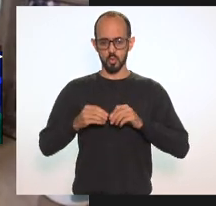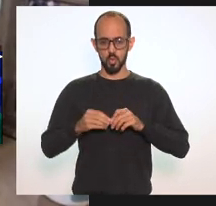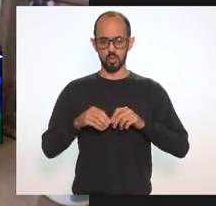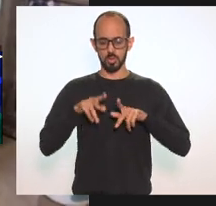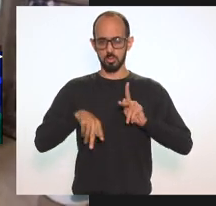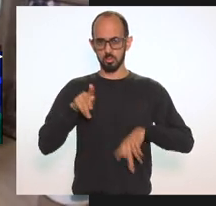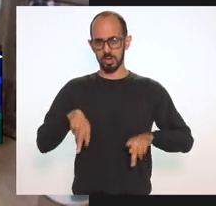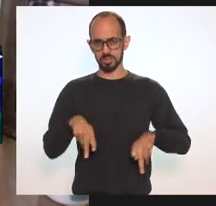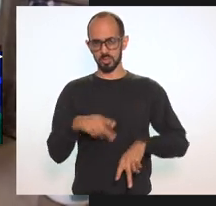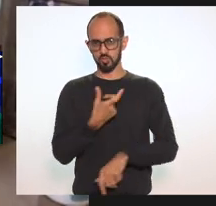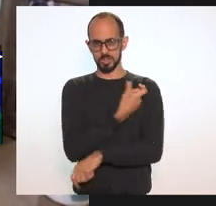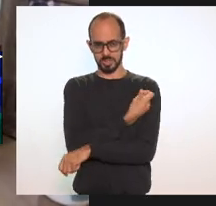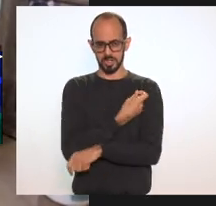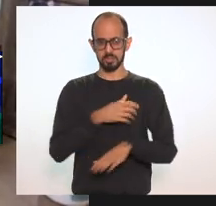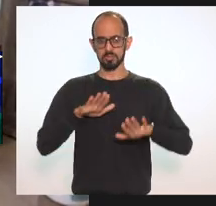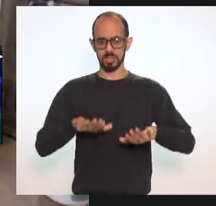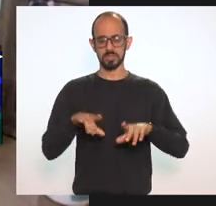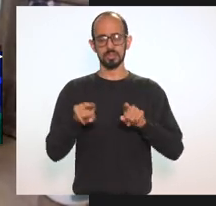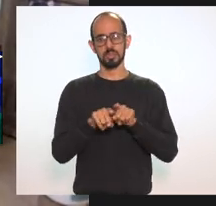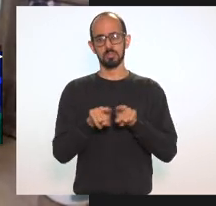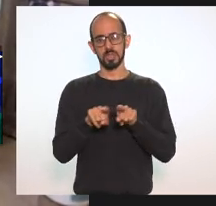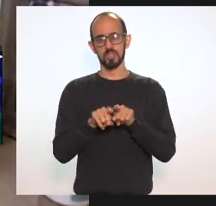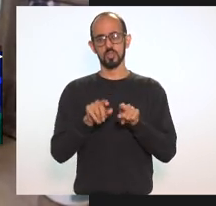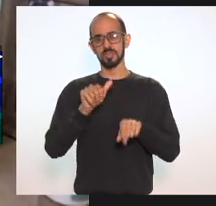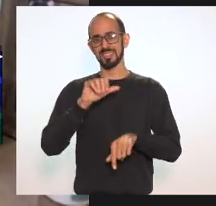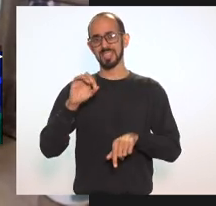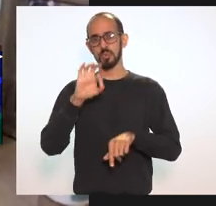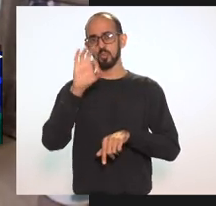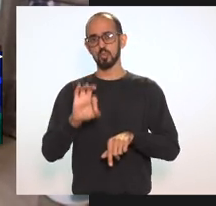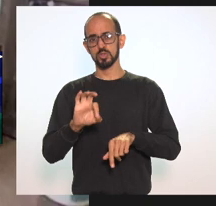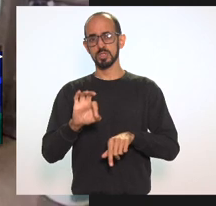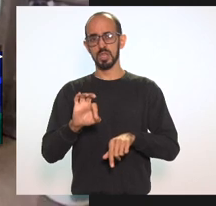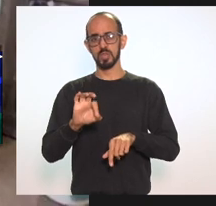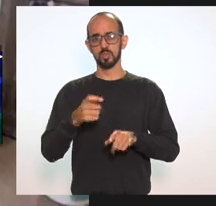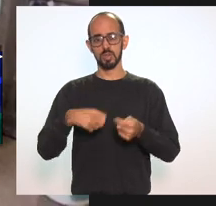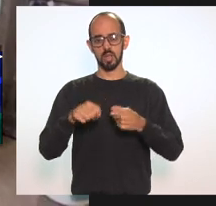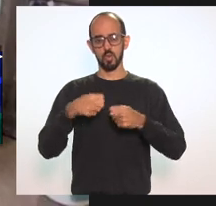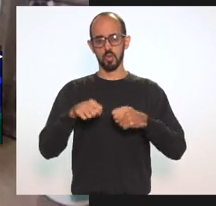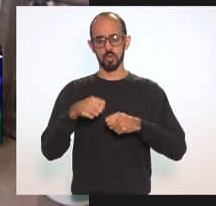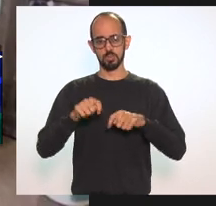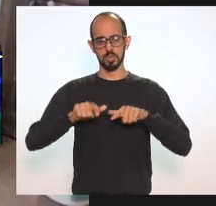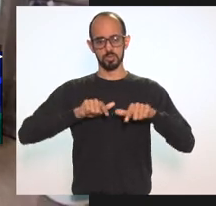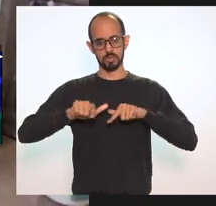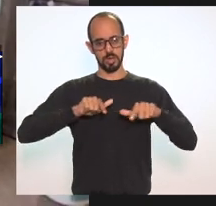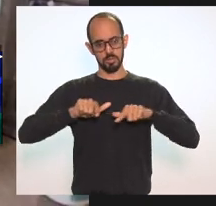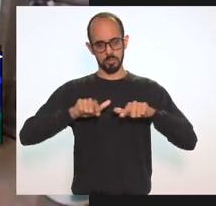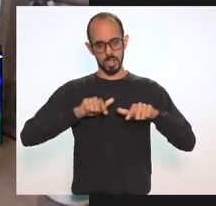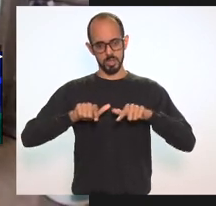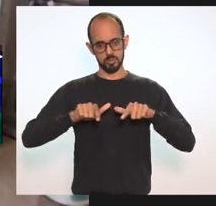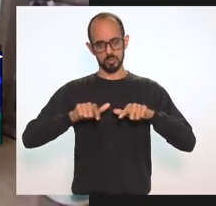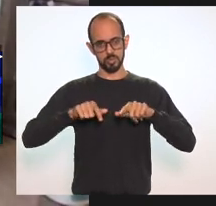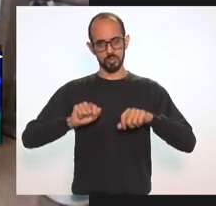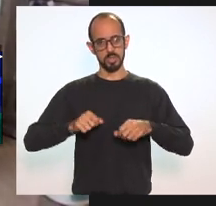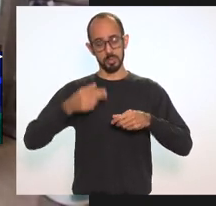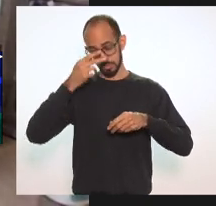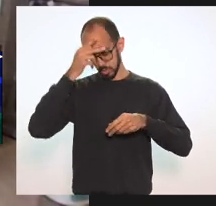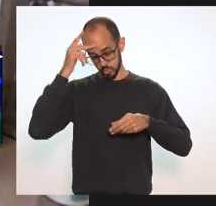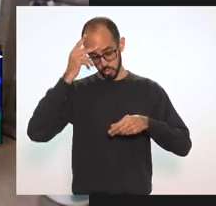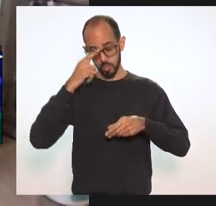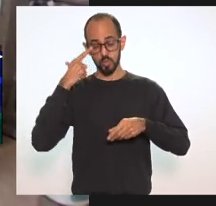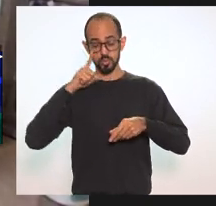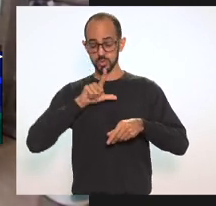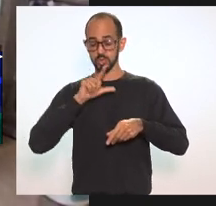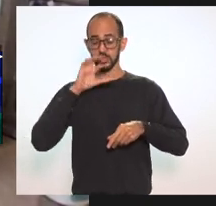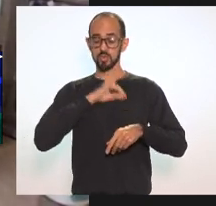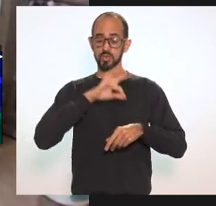como vacinado mas também estou sem por cento a favor da economia do trabalho e fique